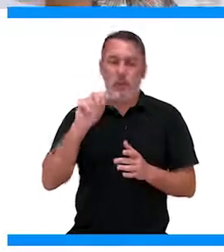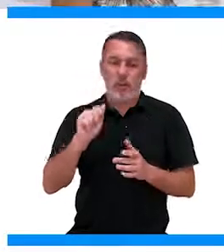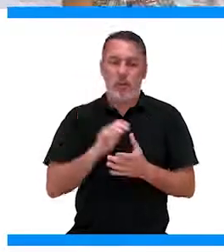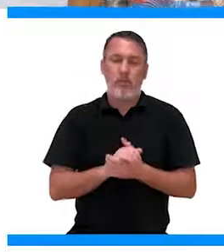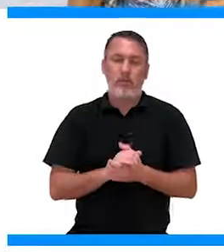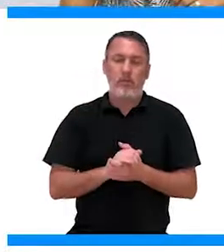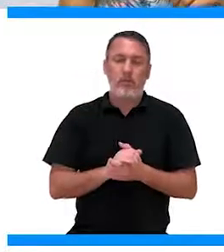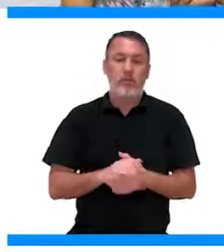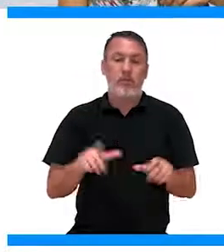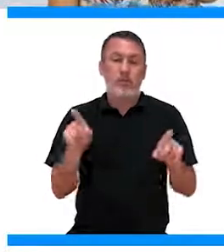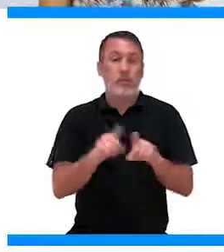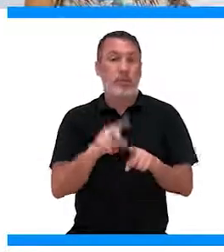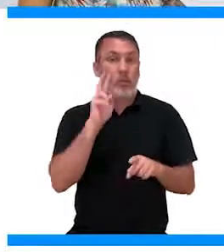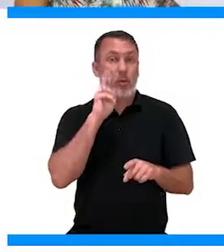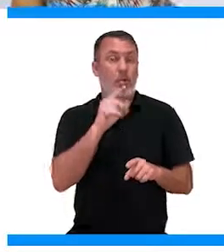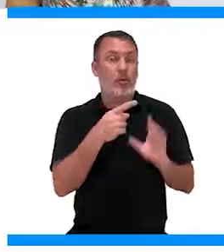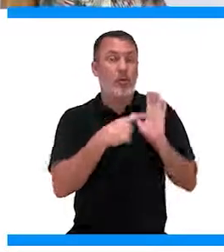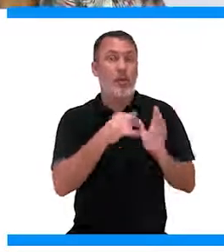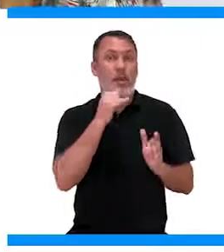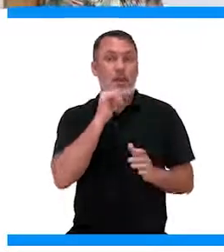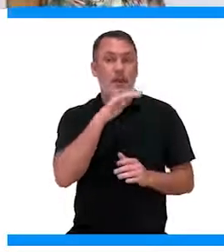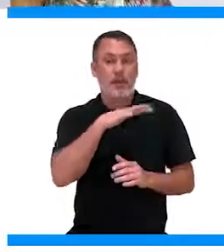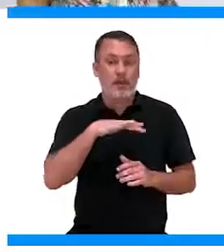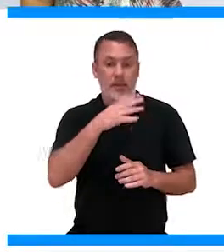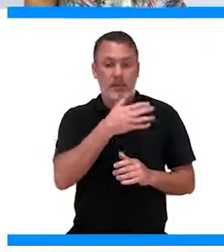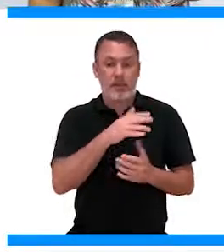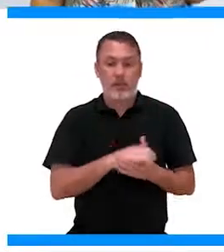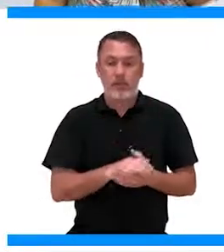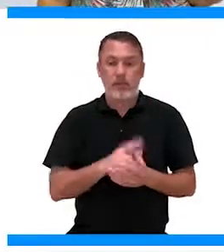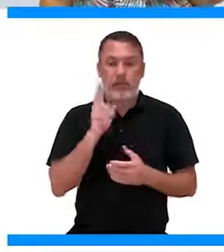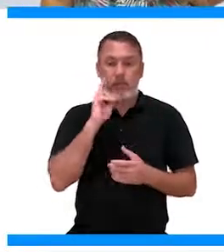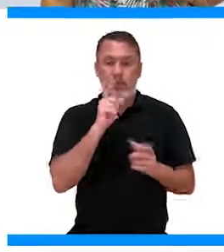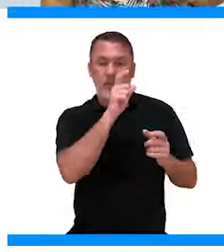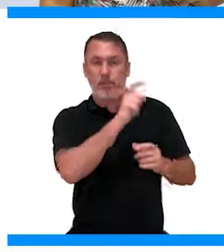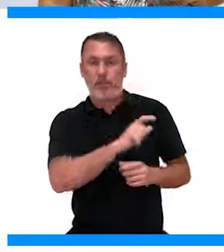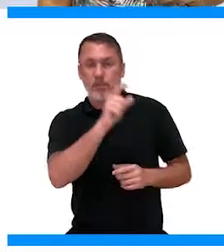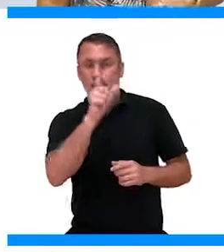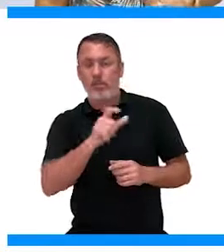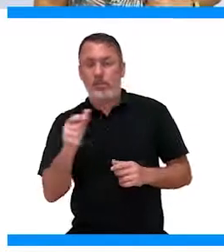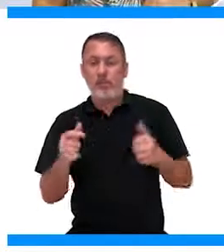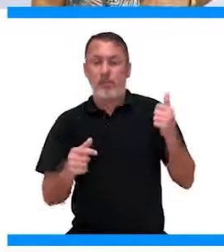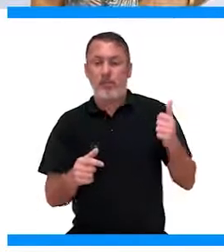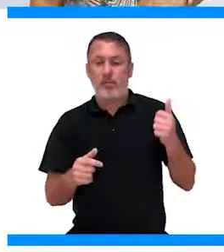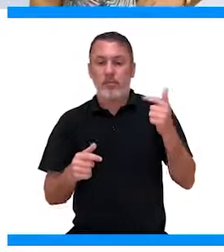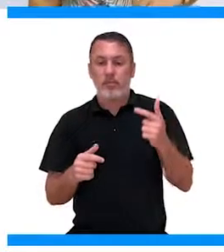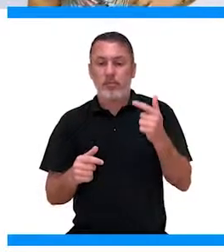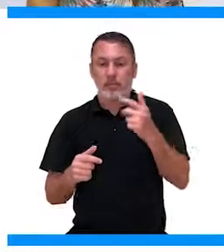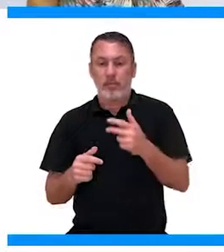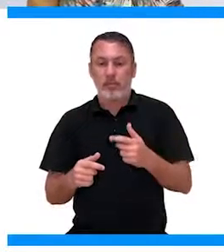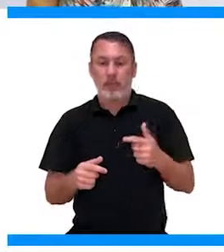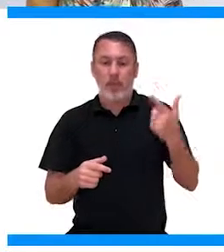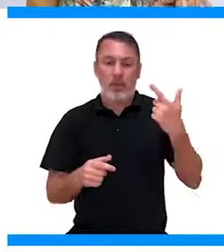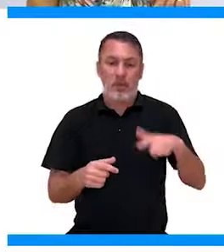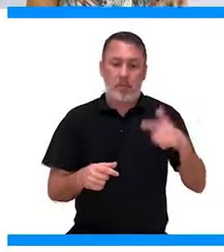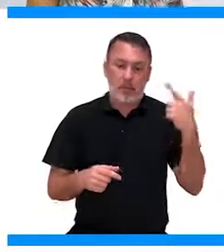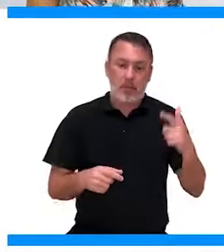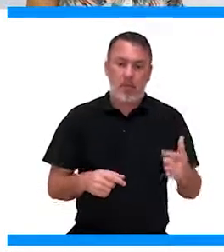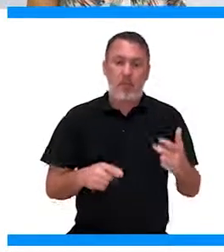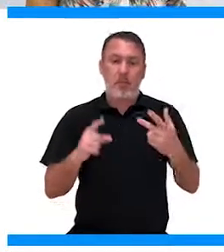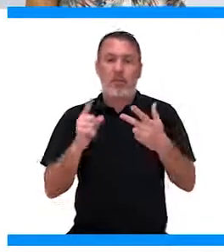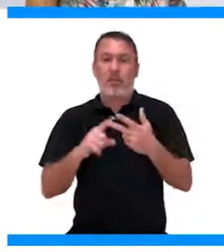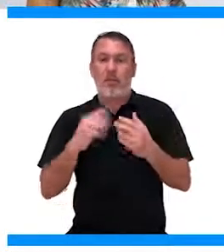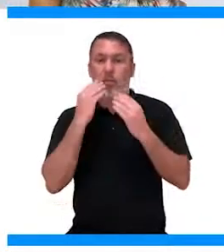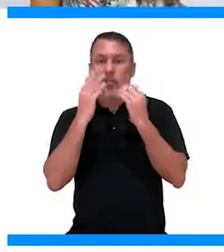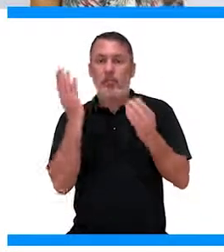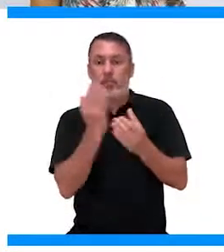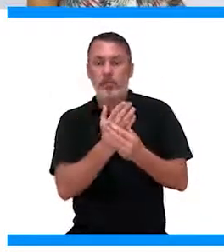né? Vamos ver esse exemplo. Primeiro ele começou a beliscar entre as refeições. Depois a comer